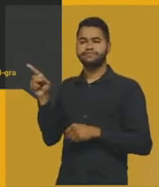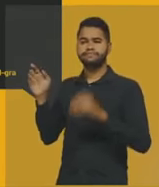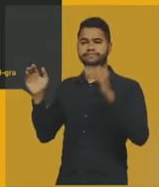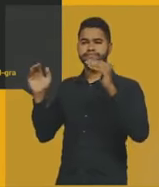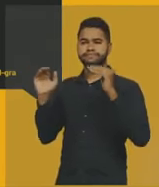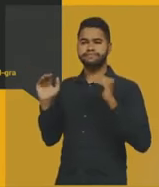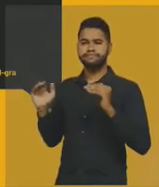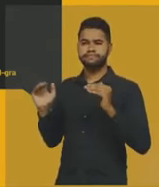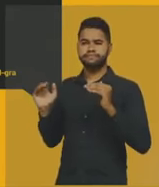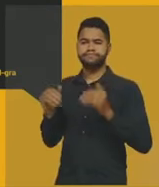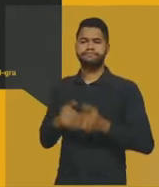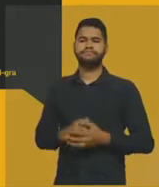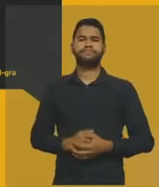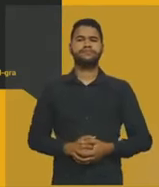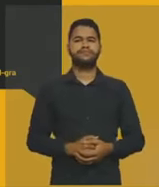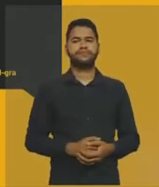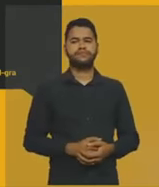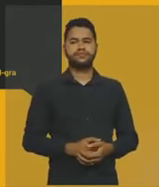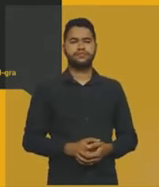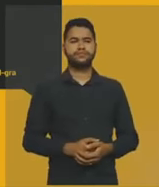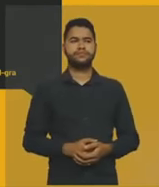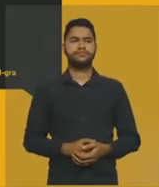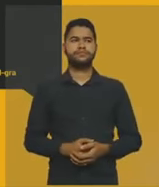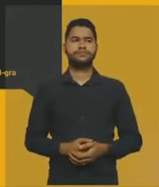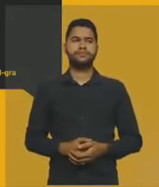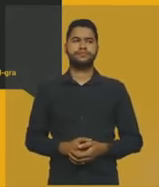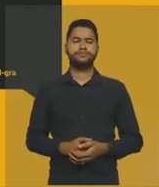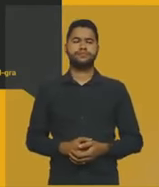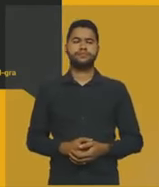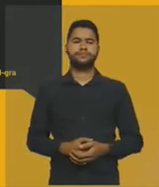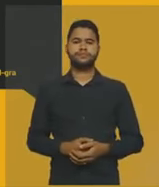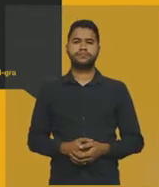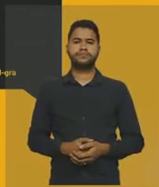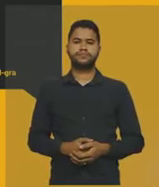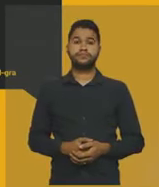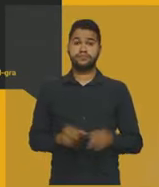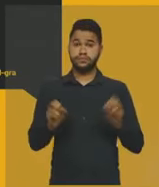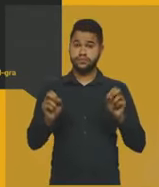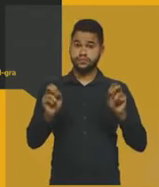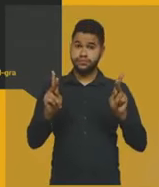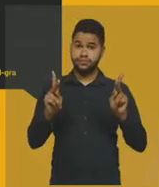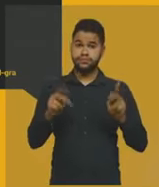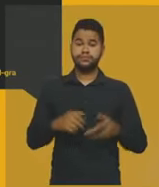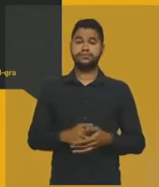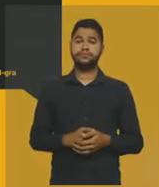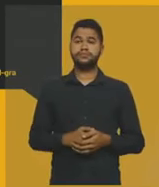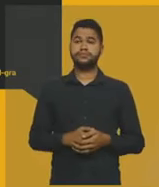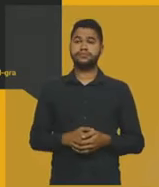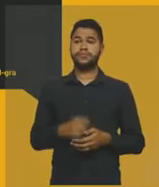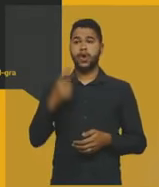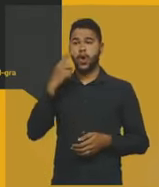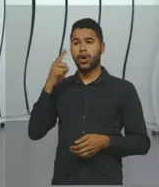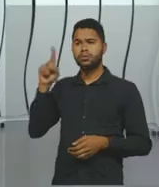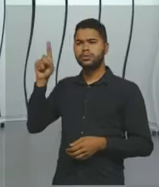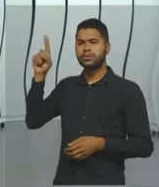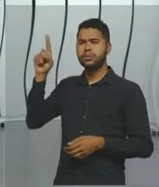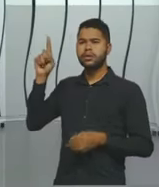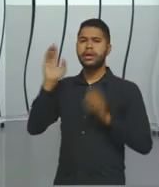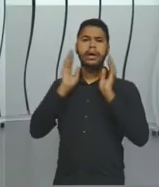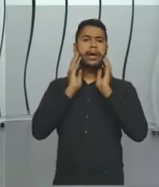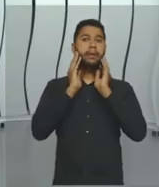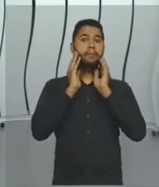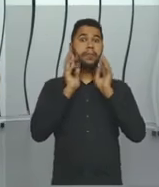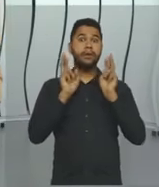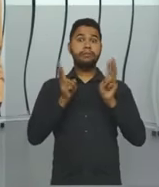Breathe deeply. Breathe deeply, respire fundo, ok? não mexa a cabeça. Como que eu falaria